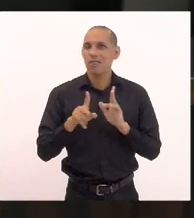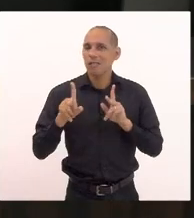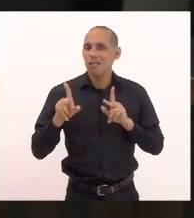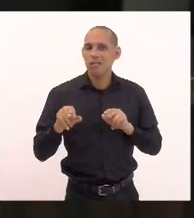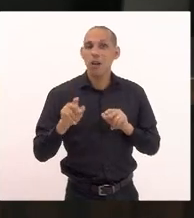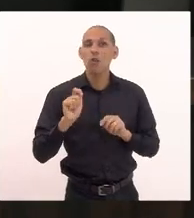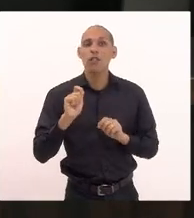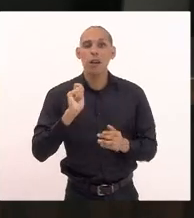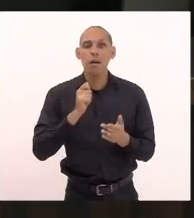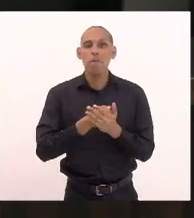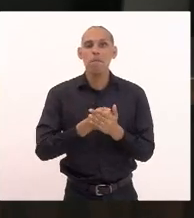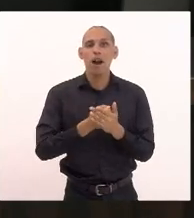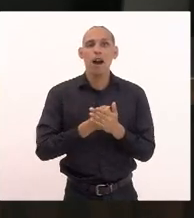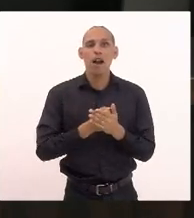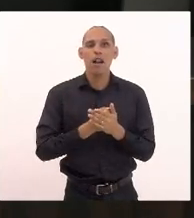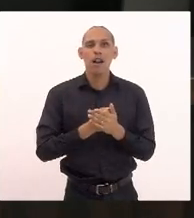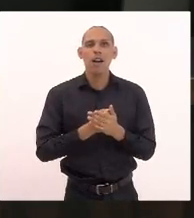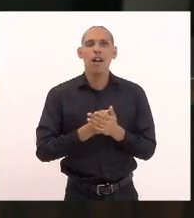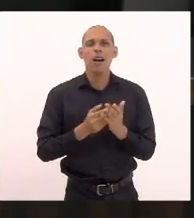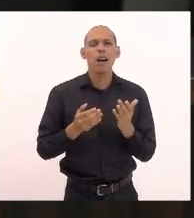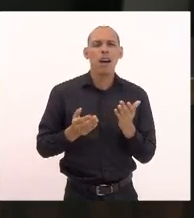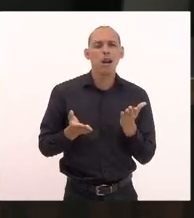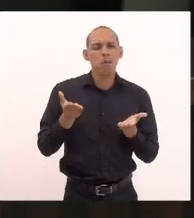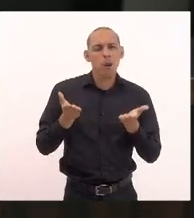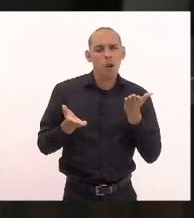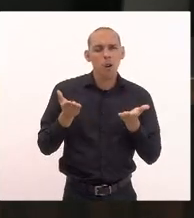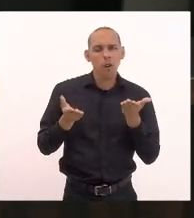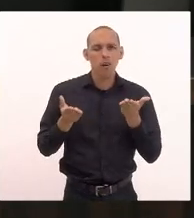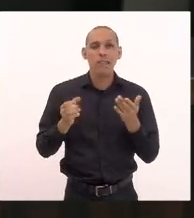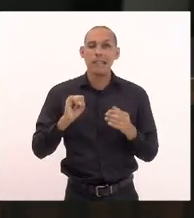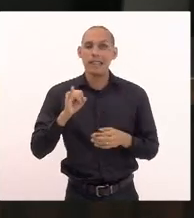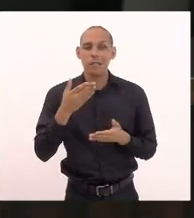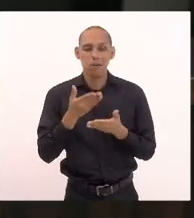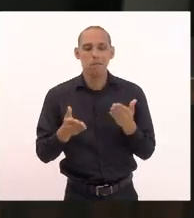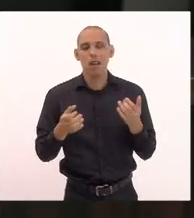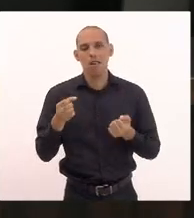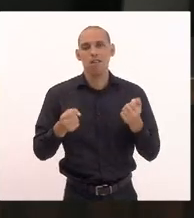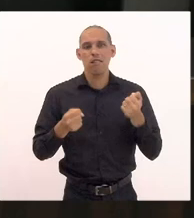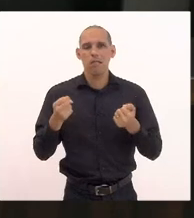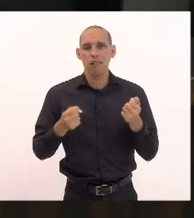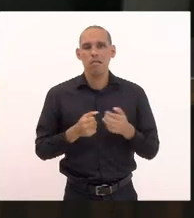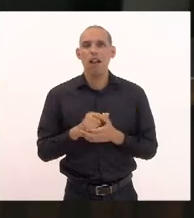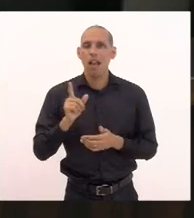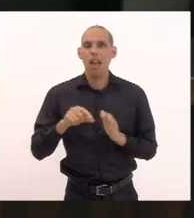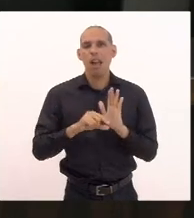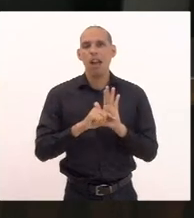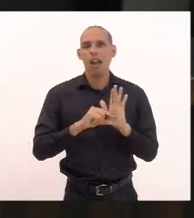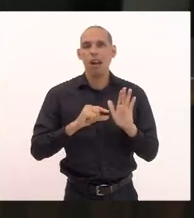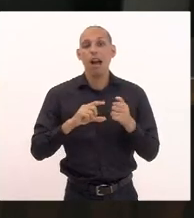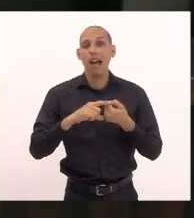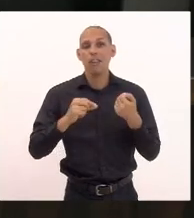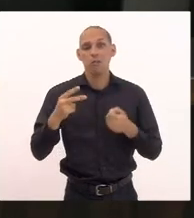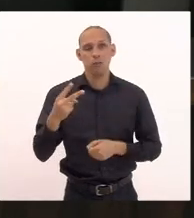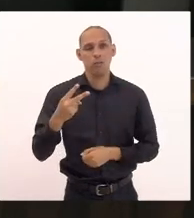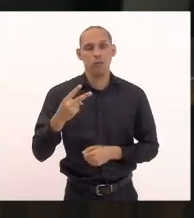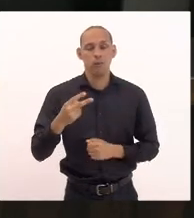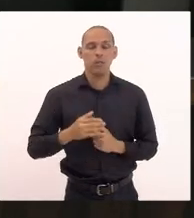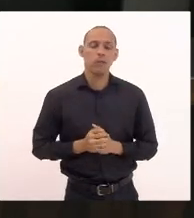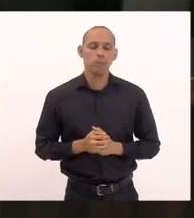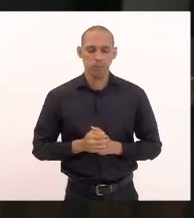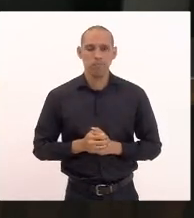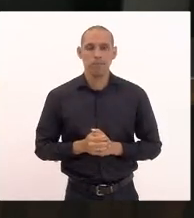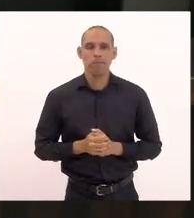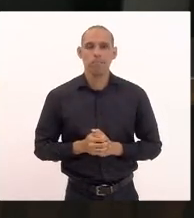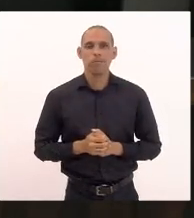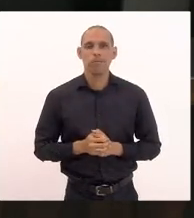pagamento proporcional em caso de perda total do veículo. Então, já está citado no artigo 2º. Tá?